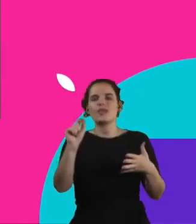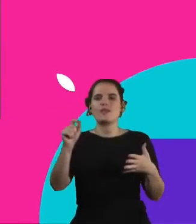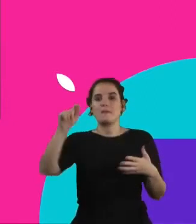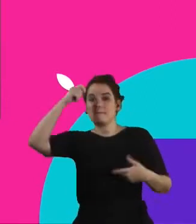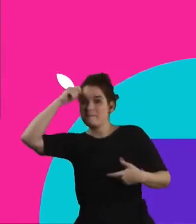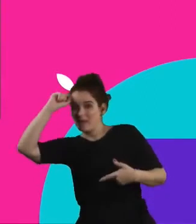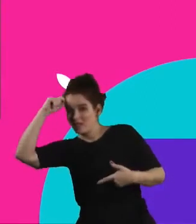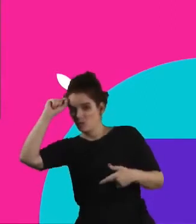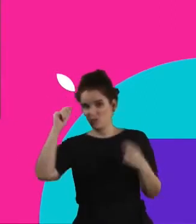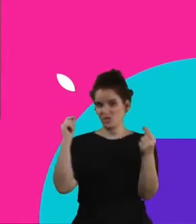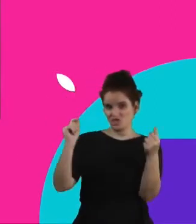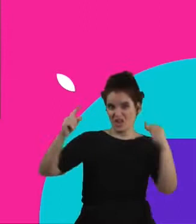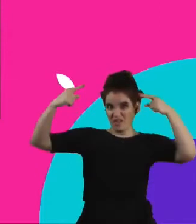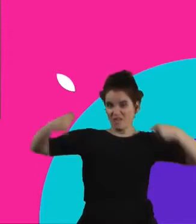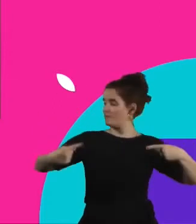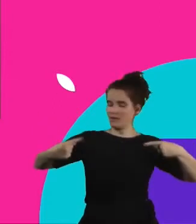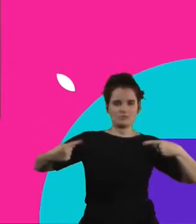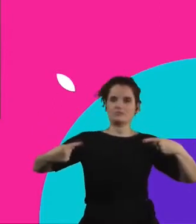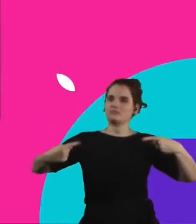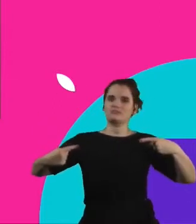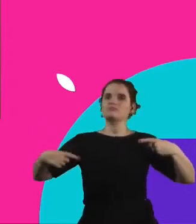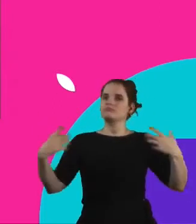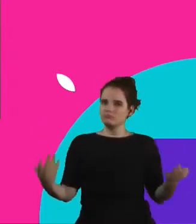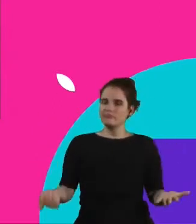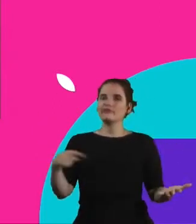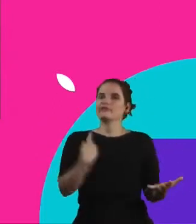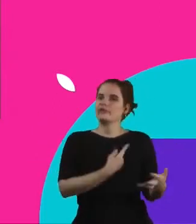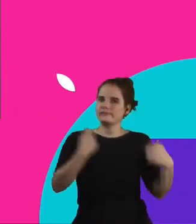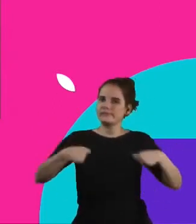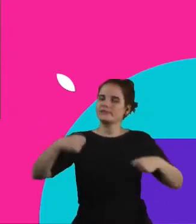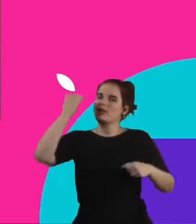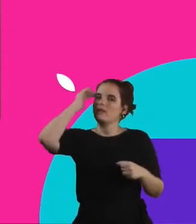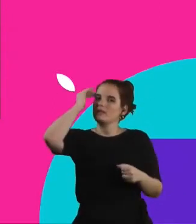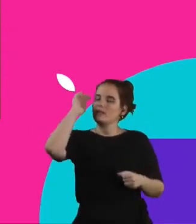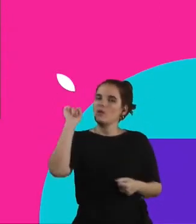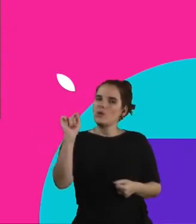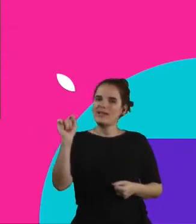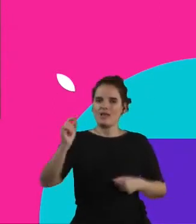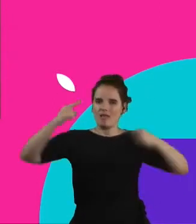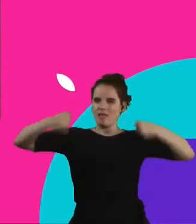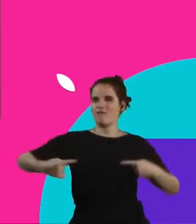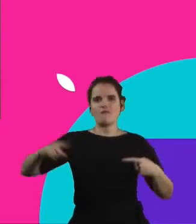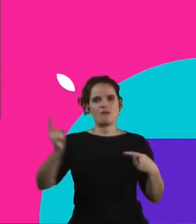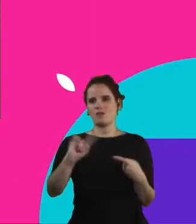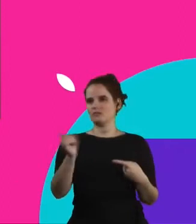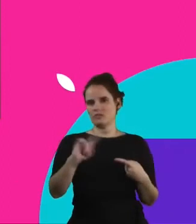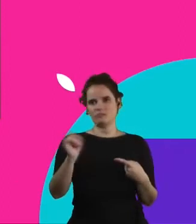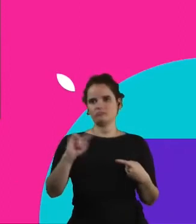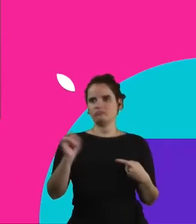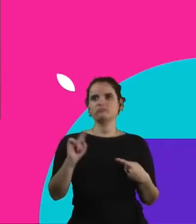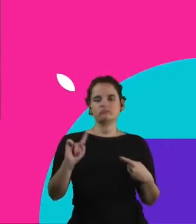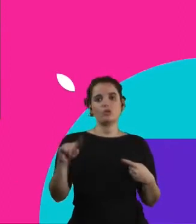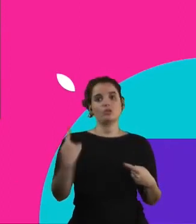não são rivais. A gente precisa cada vez mais entender que de fato não são, né? Acho que a gente só